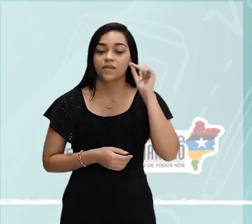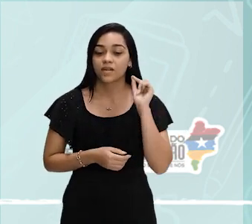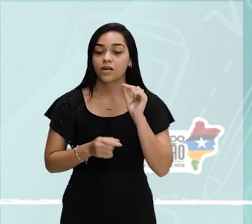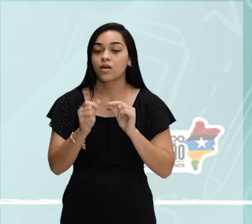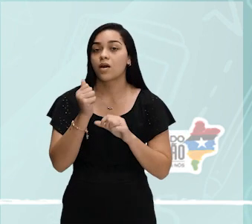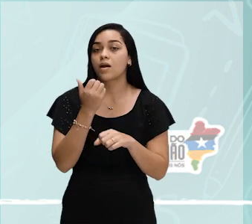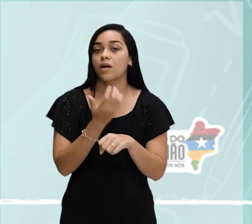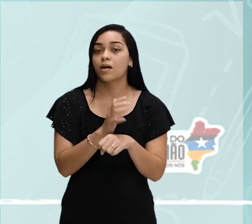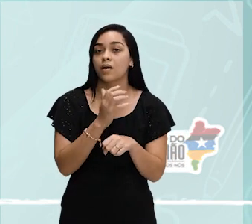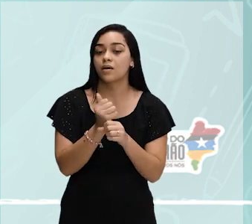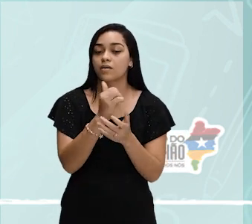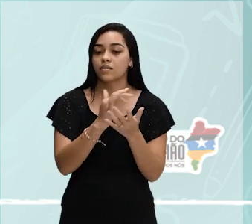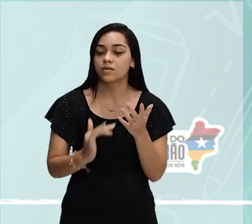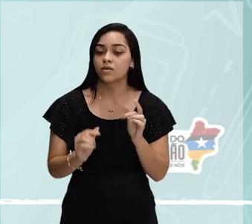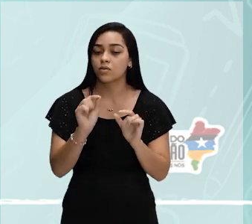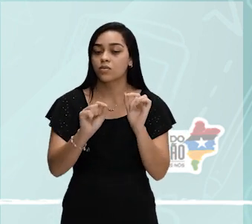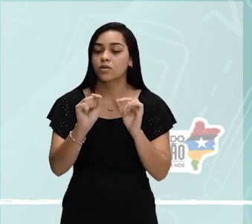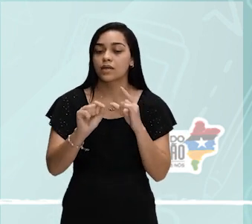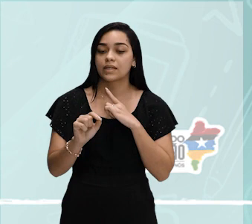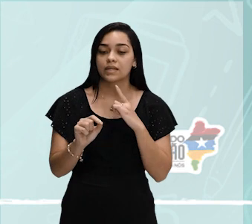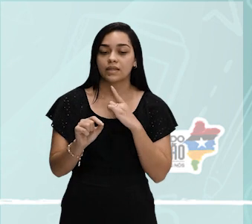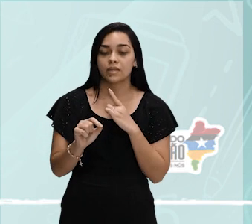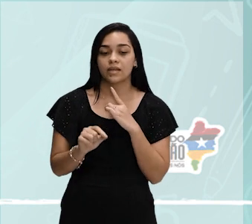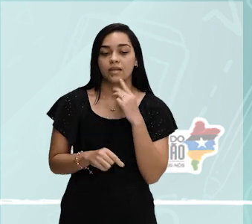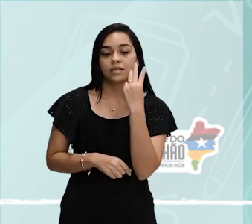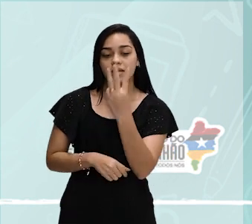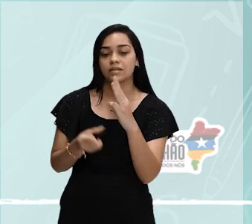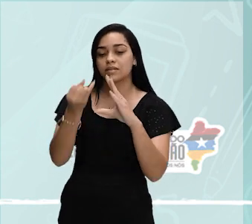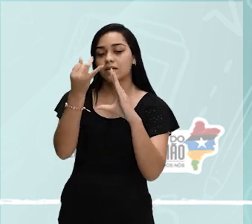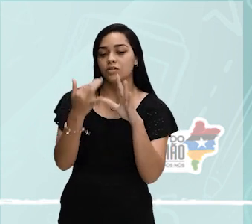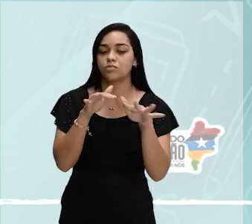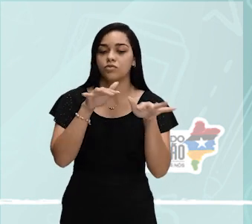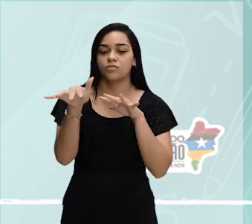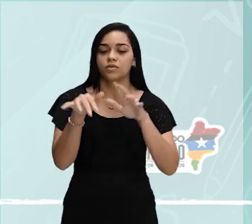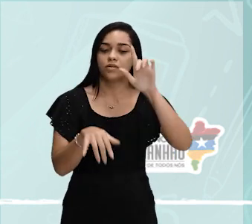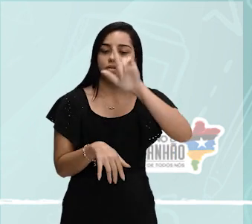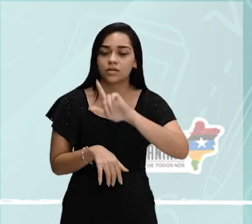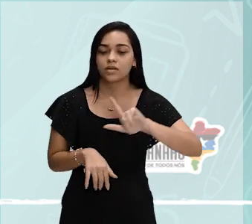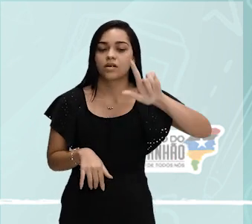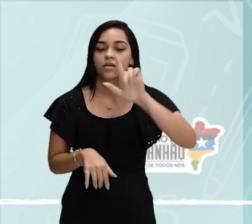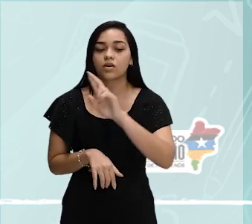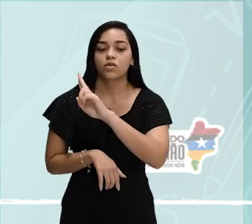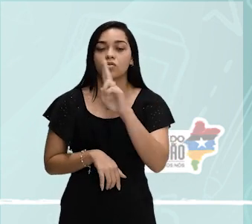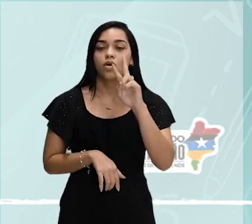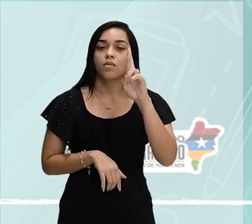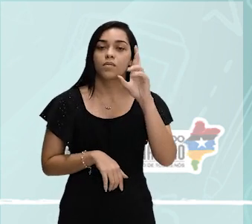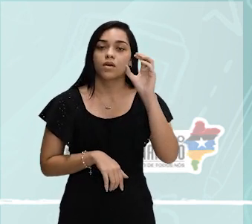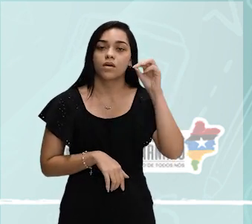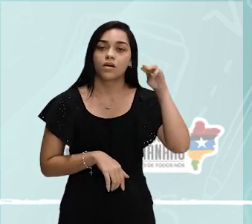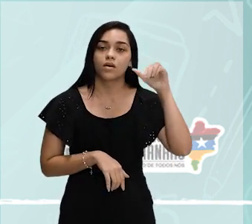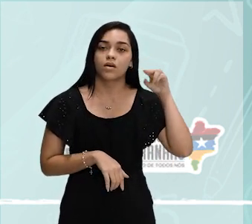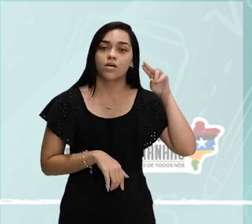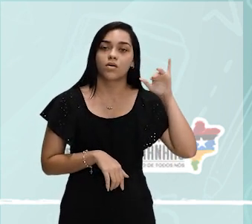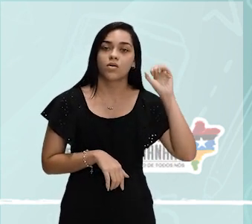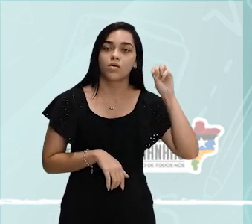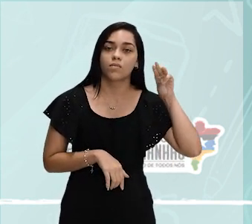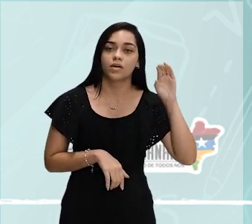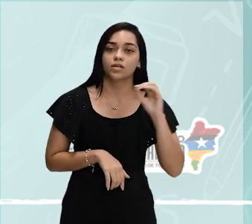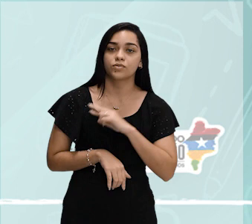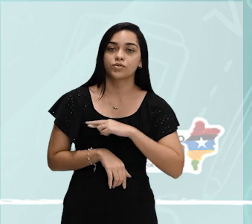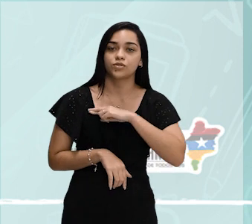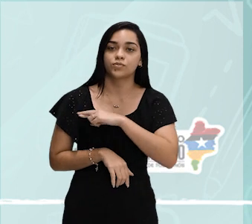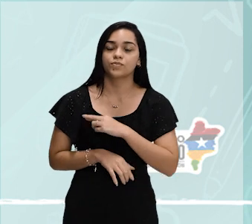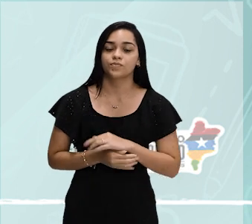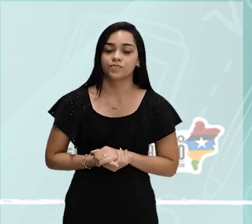Assinale a alternativa em que se encontram três características do movimento literário ao qual se dá o nome